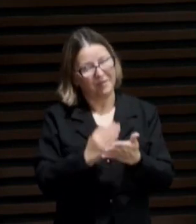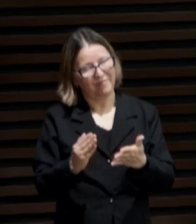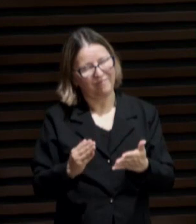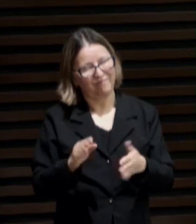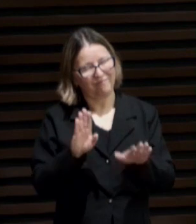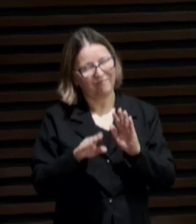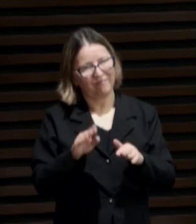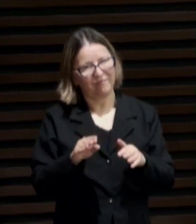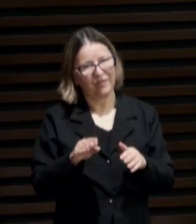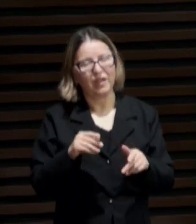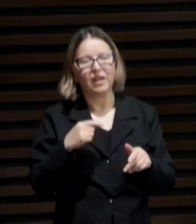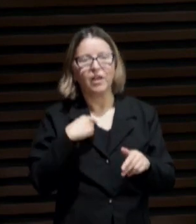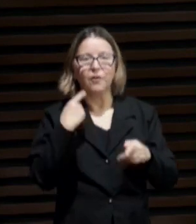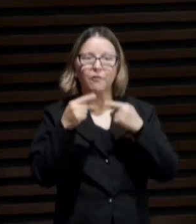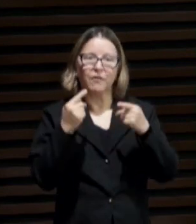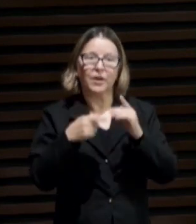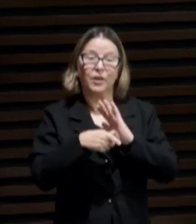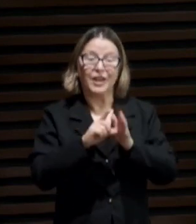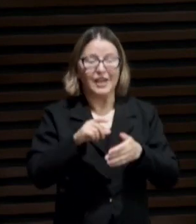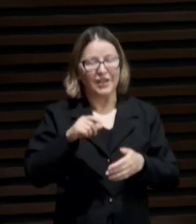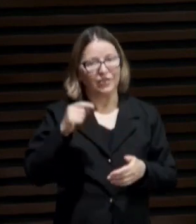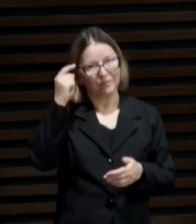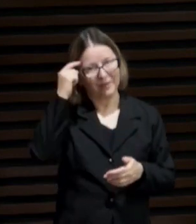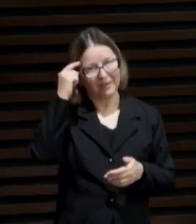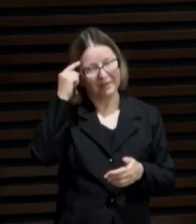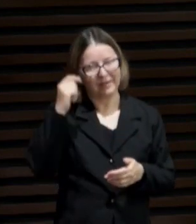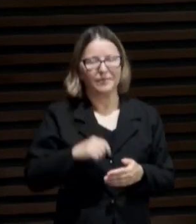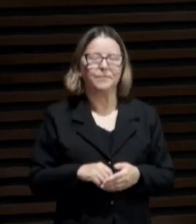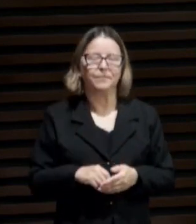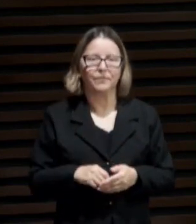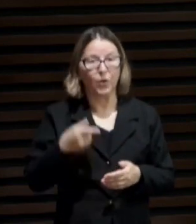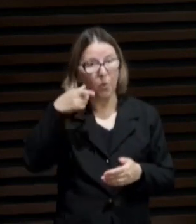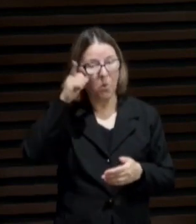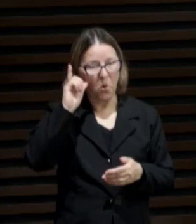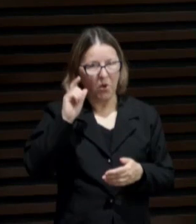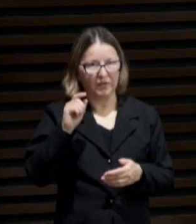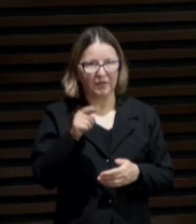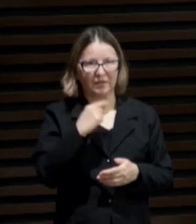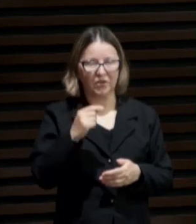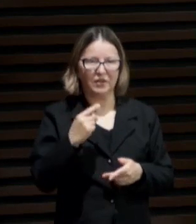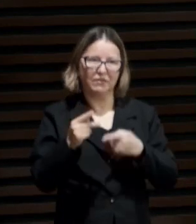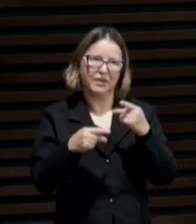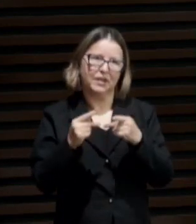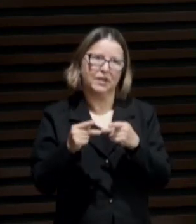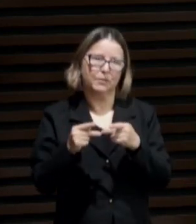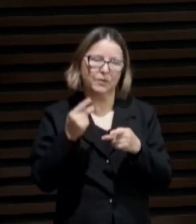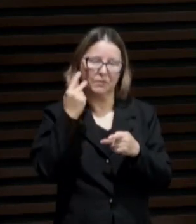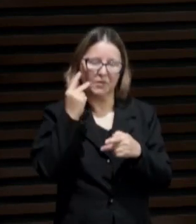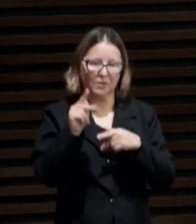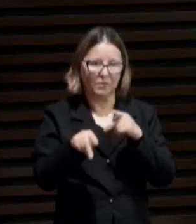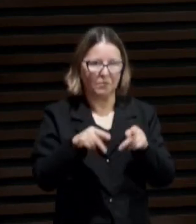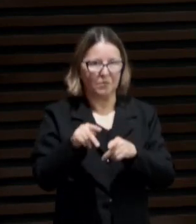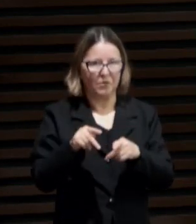tenho falado de maneira precipitada e sem reflexão. Ou nós estamos falando aqui com um público que é varão perfeito. Nós estamos falando aqui